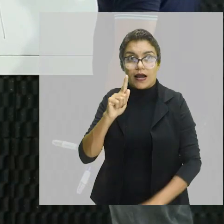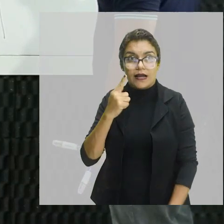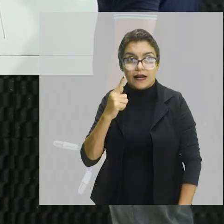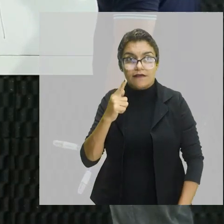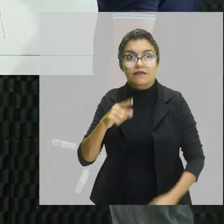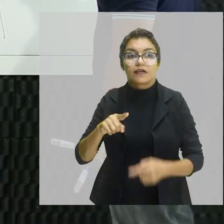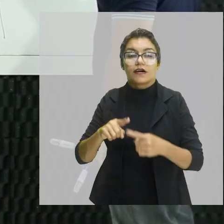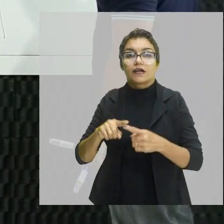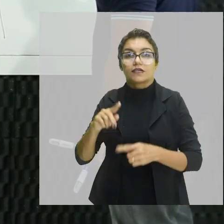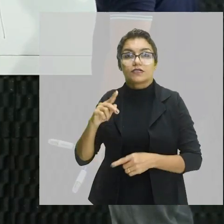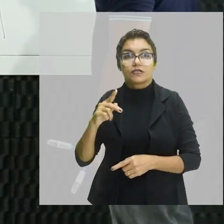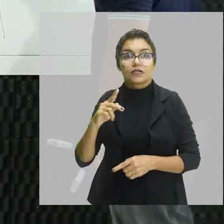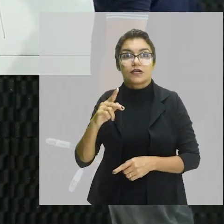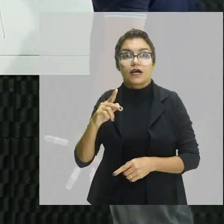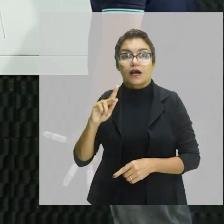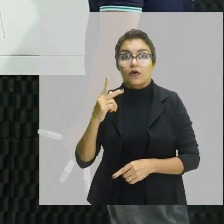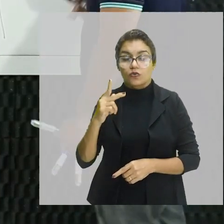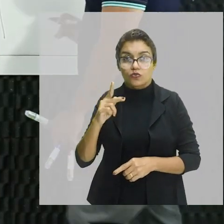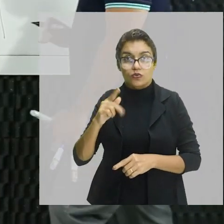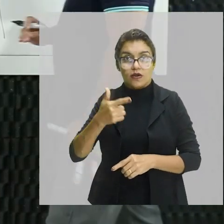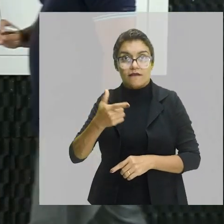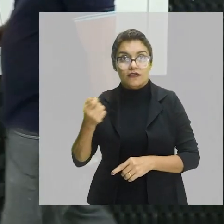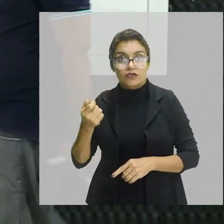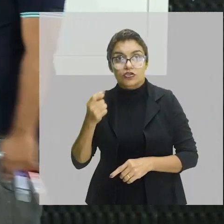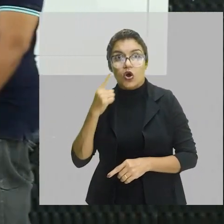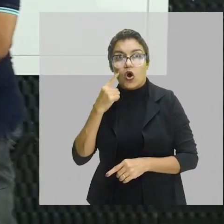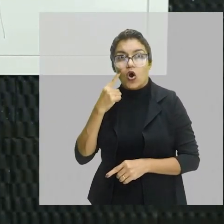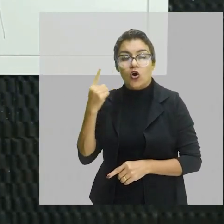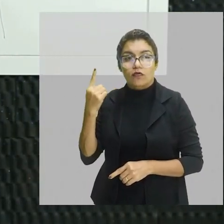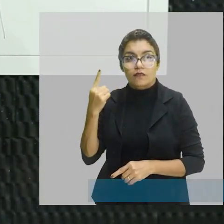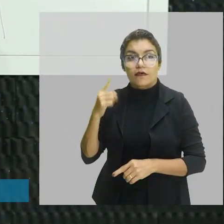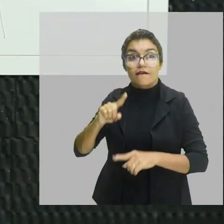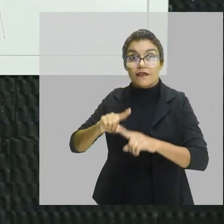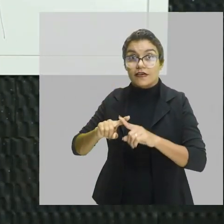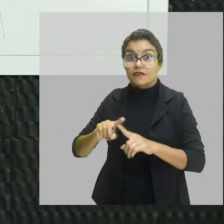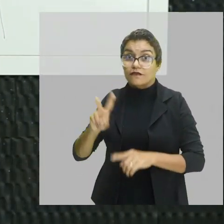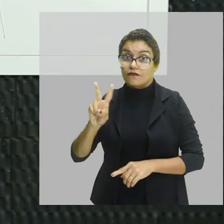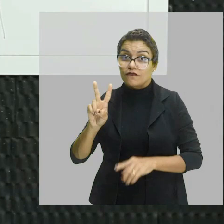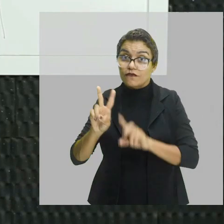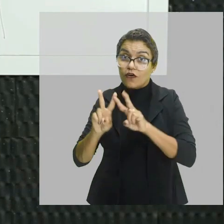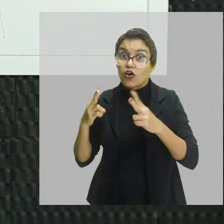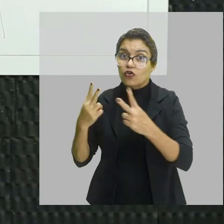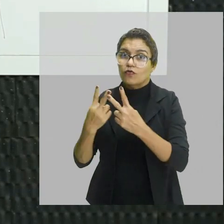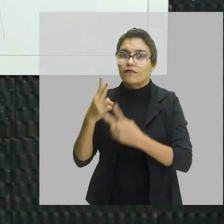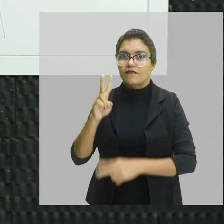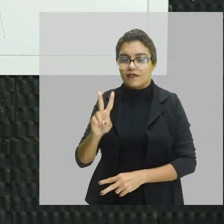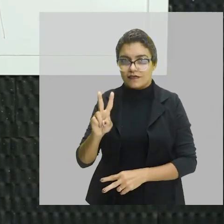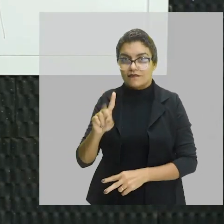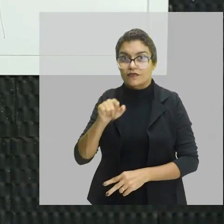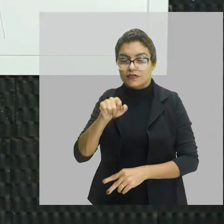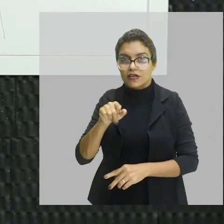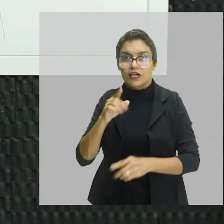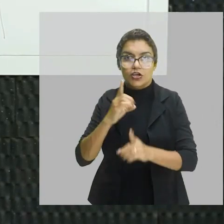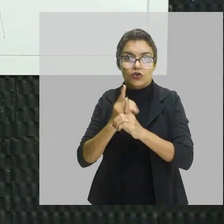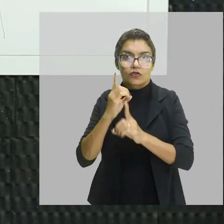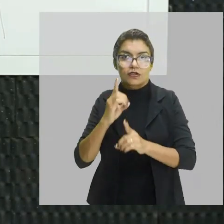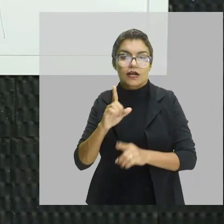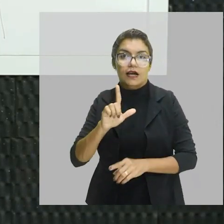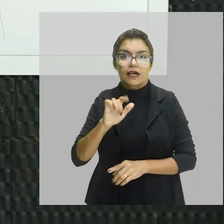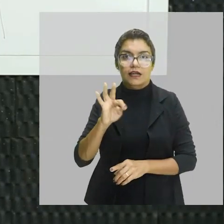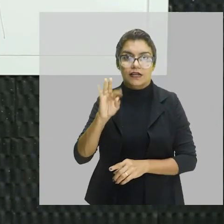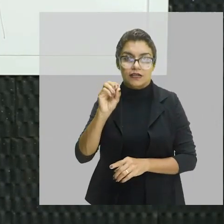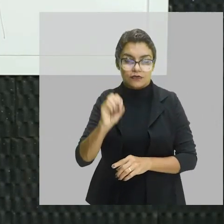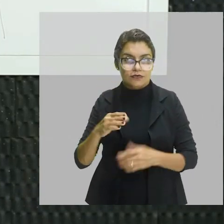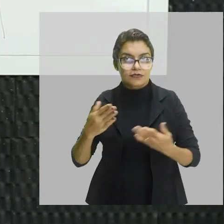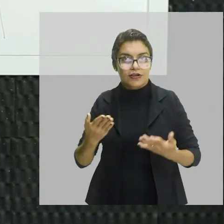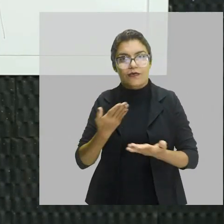a altura é 20 vezes o volume, certo? E esse volume vocês irão encontrar em litros, tá ok? Com isso,